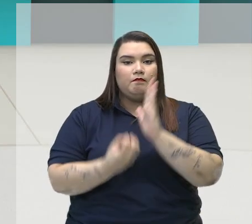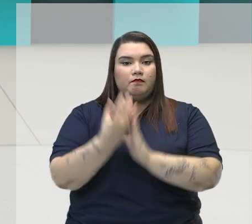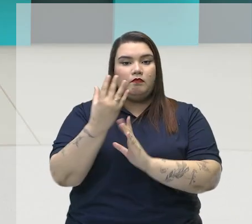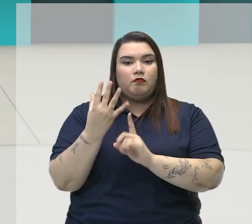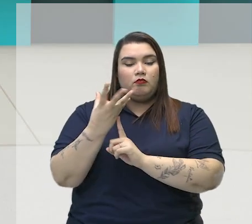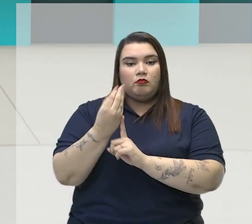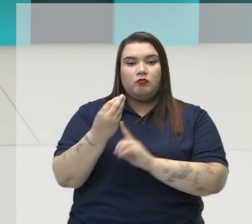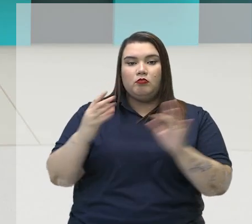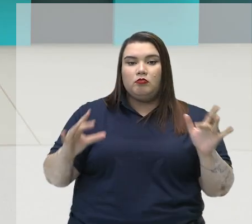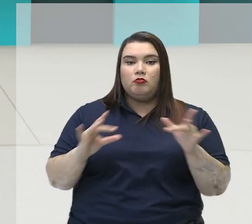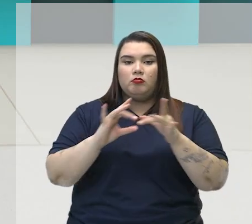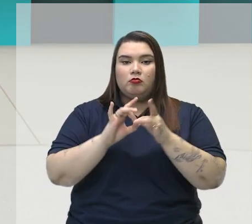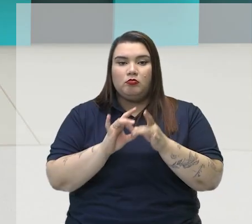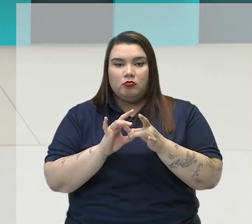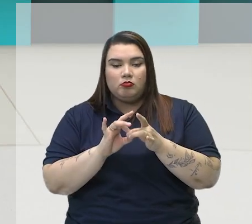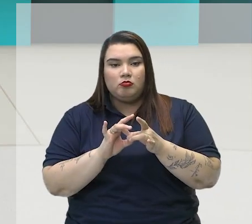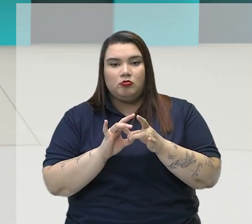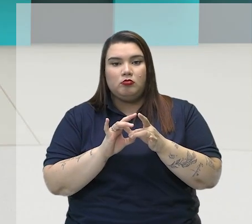ao produzir arte,